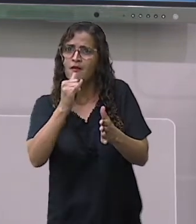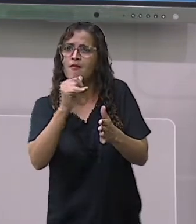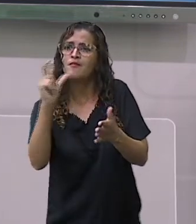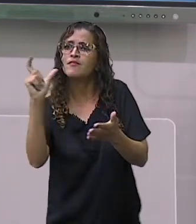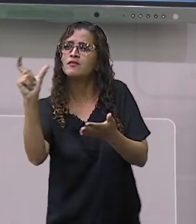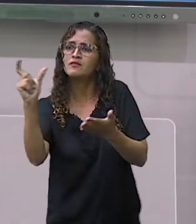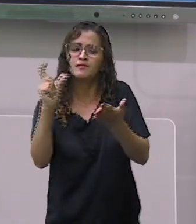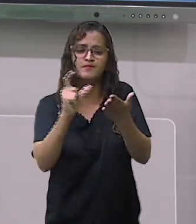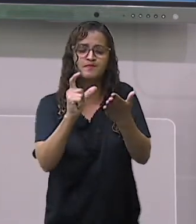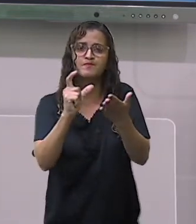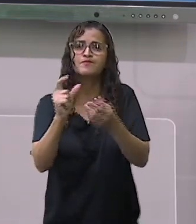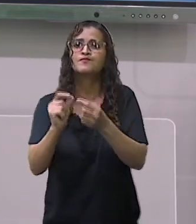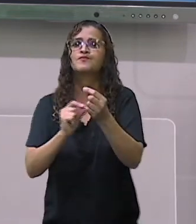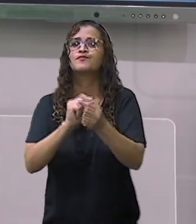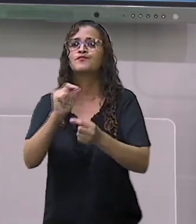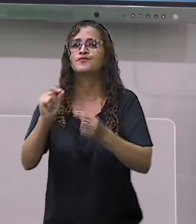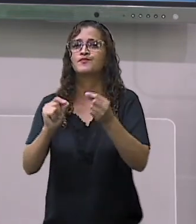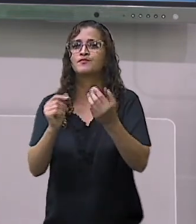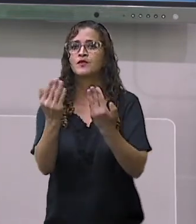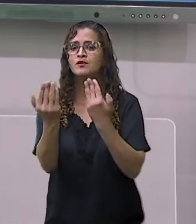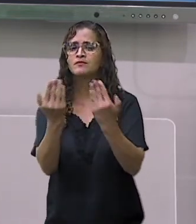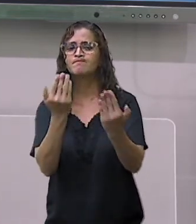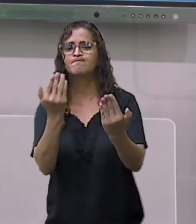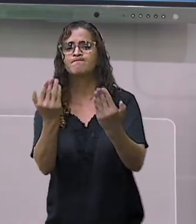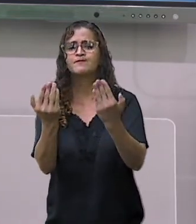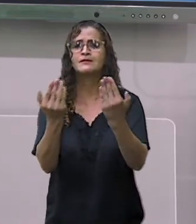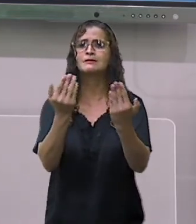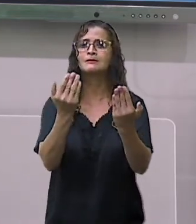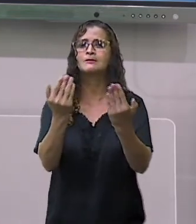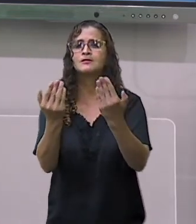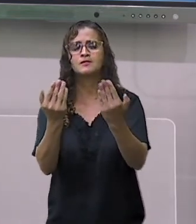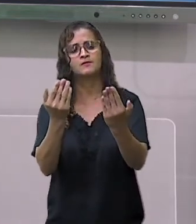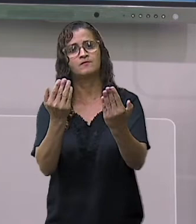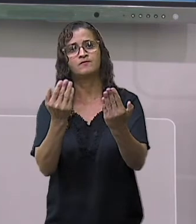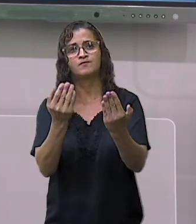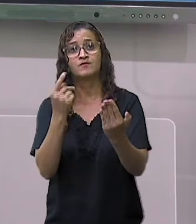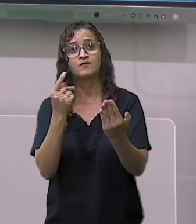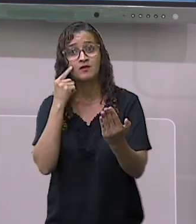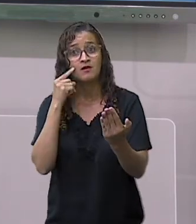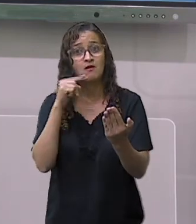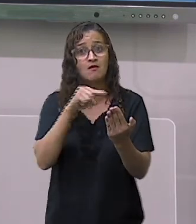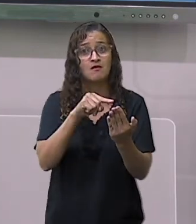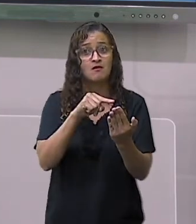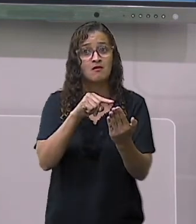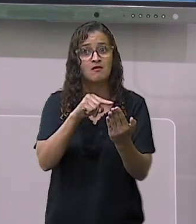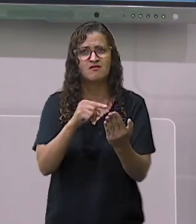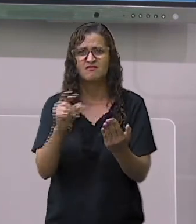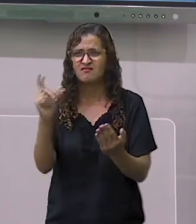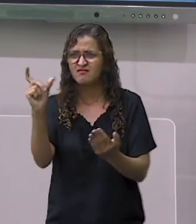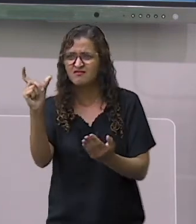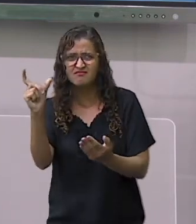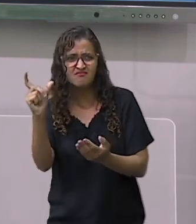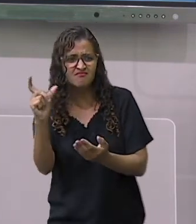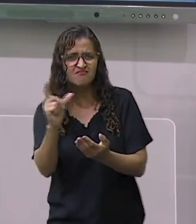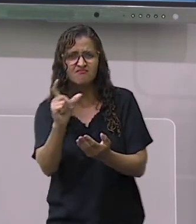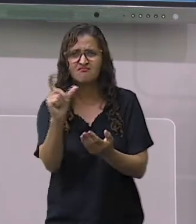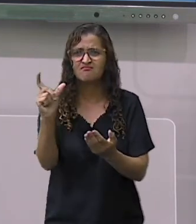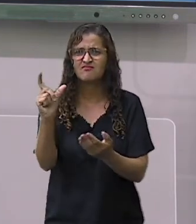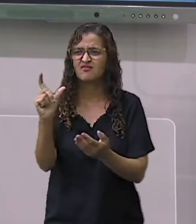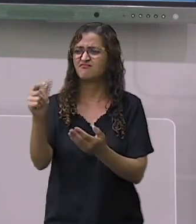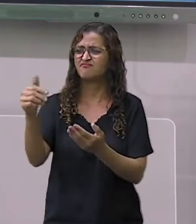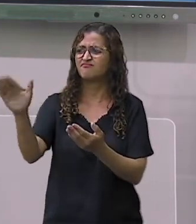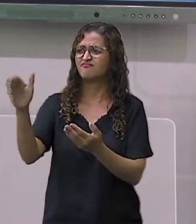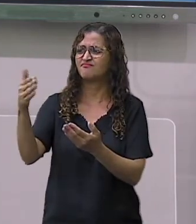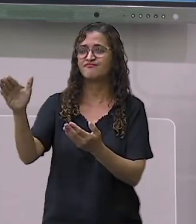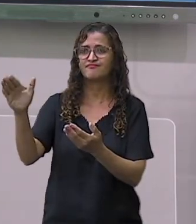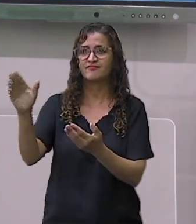palavra, você tem que fazer o quê? Contextualizar. Não deixa a palavra solta. Se a gente